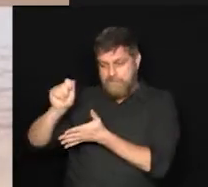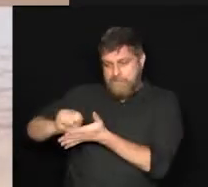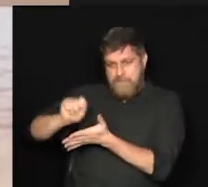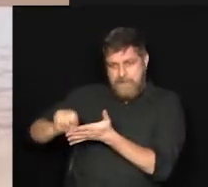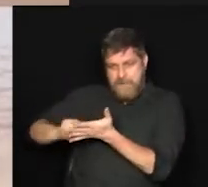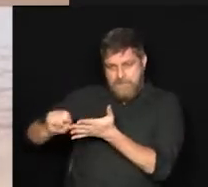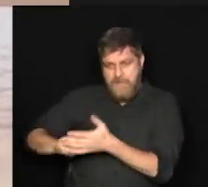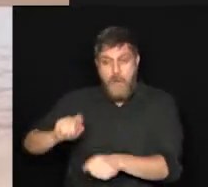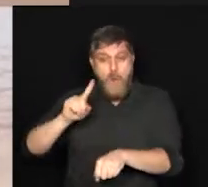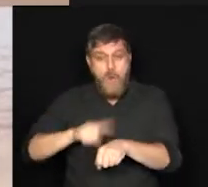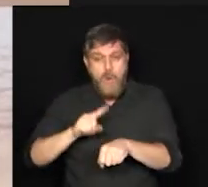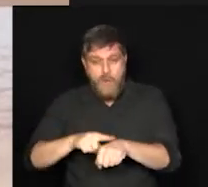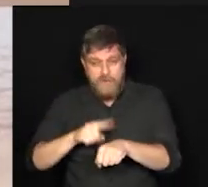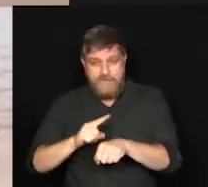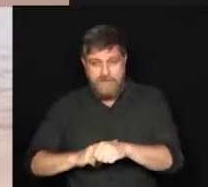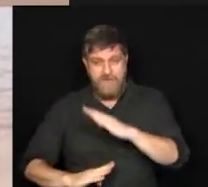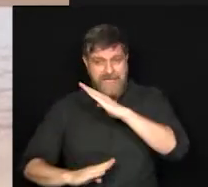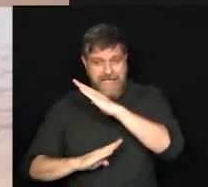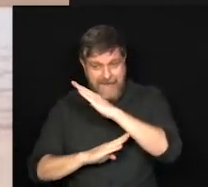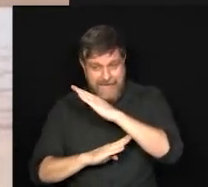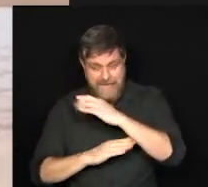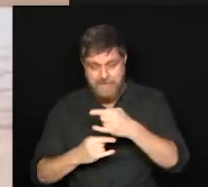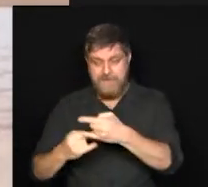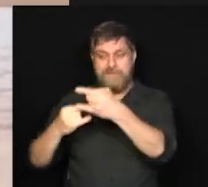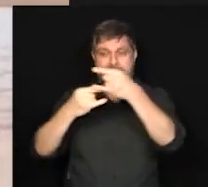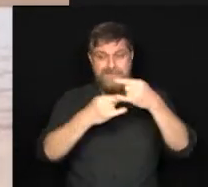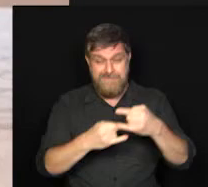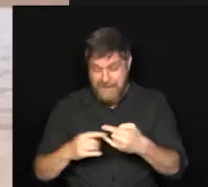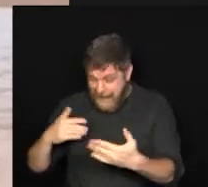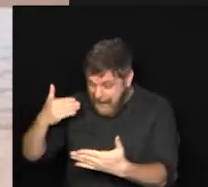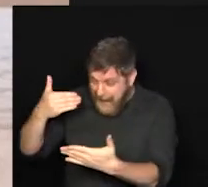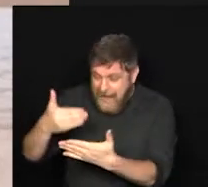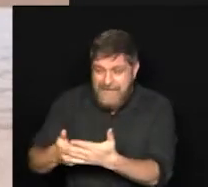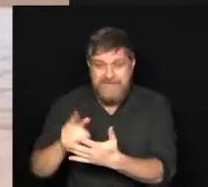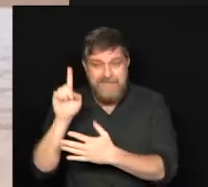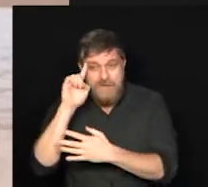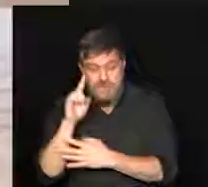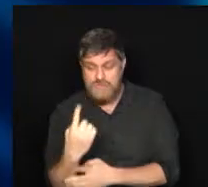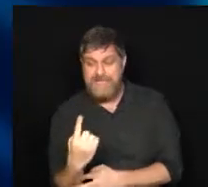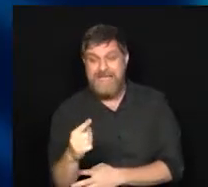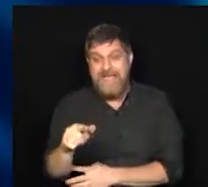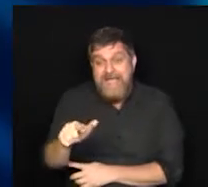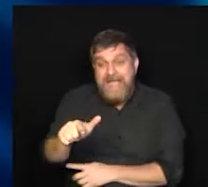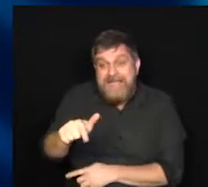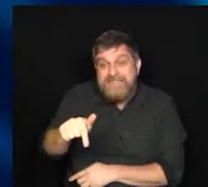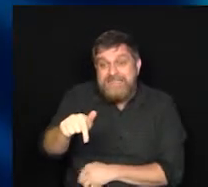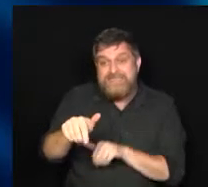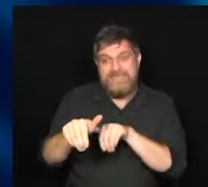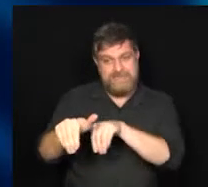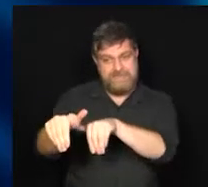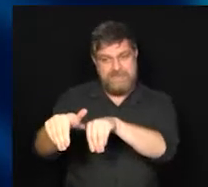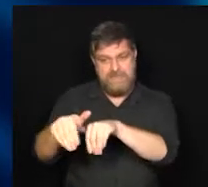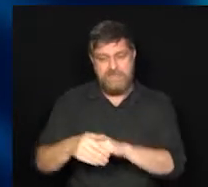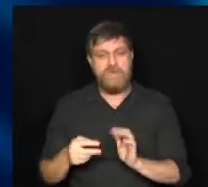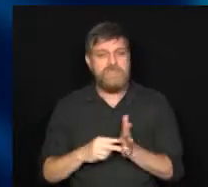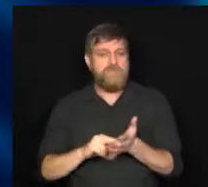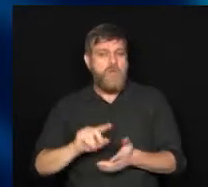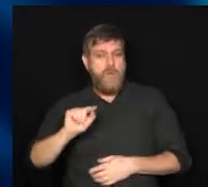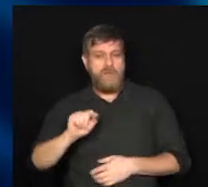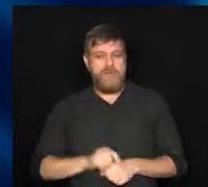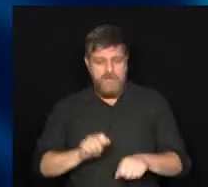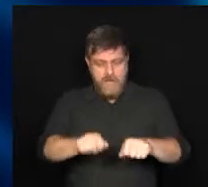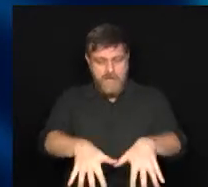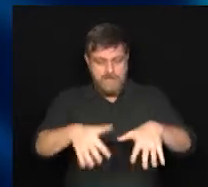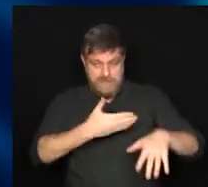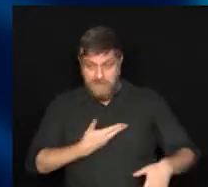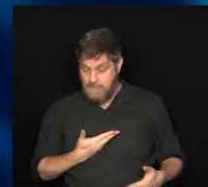o prazo aí dos trabalhos remotos para o dia 17 de setembro. Ou seja, audiências públicas